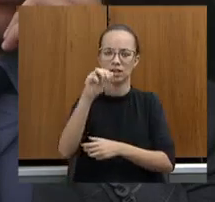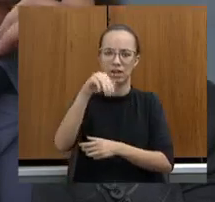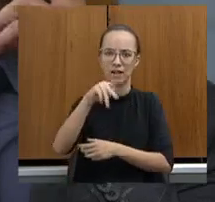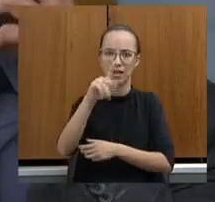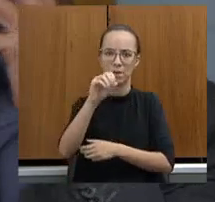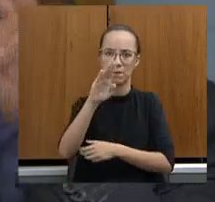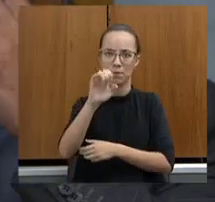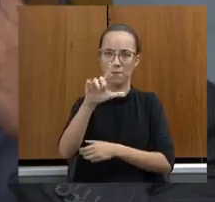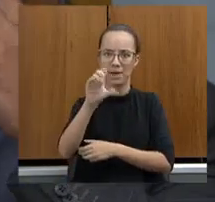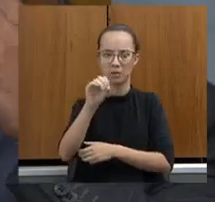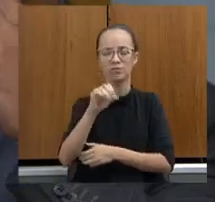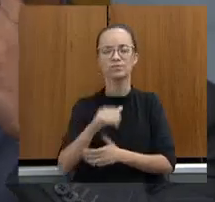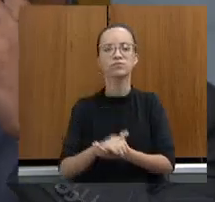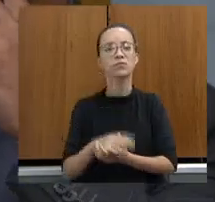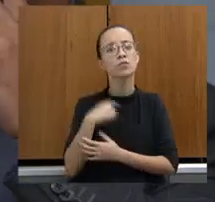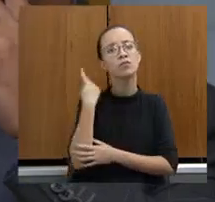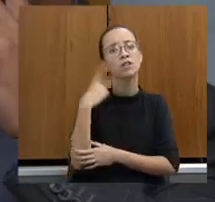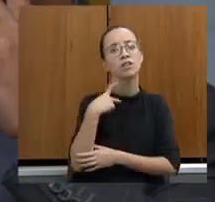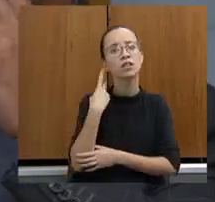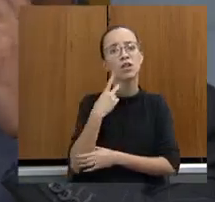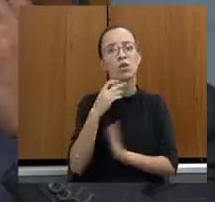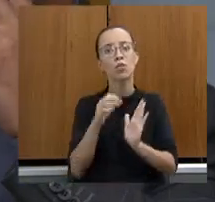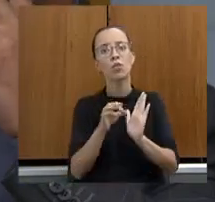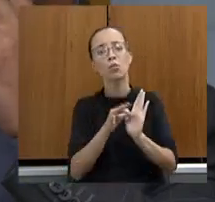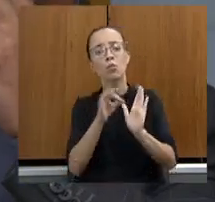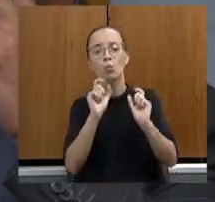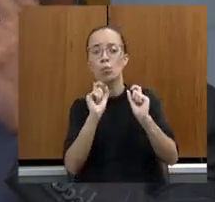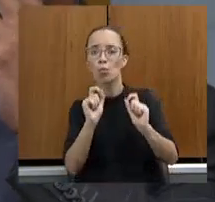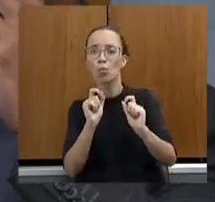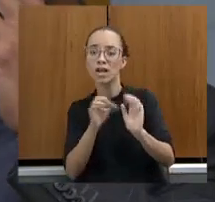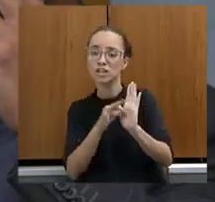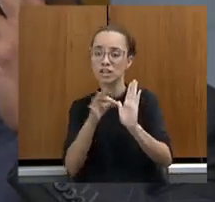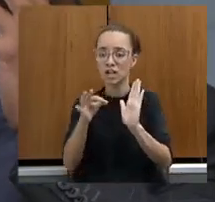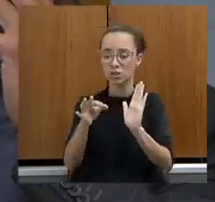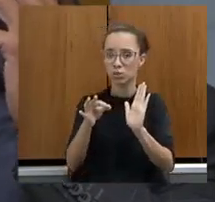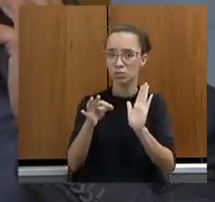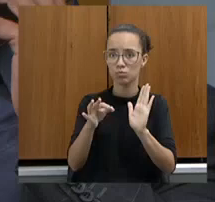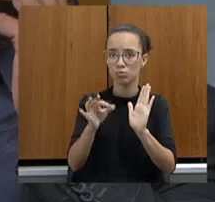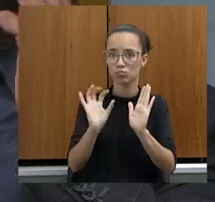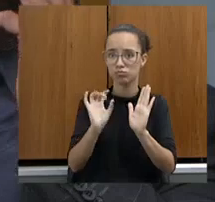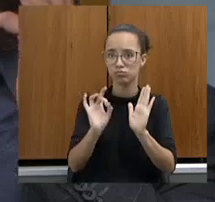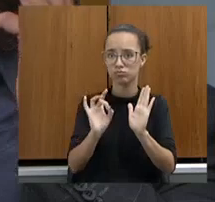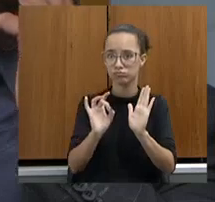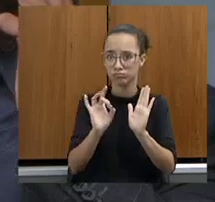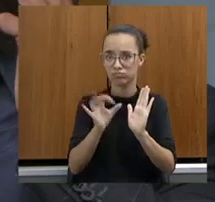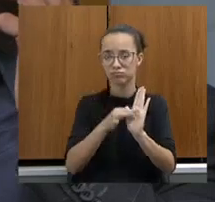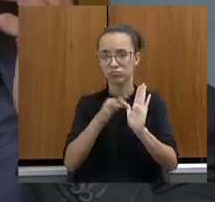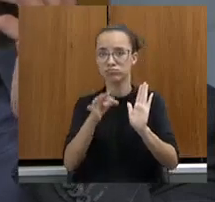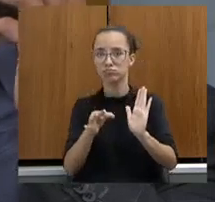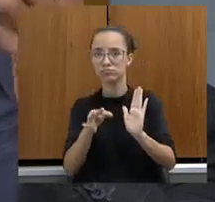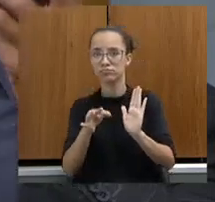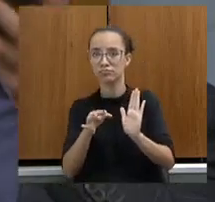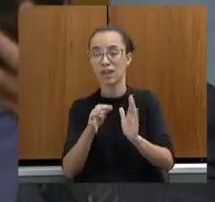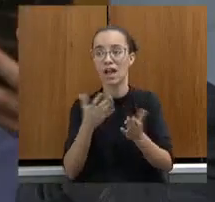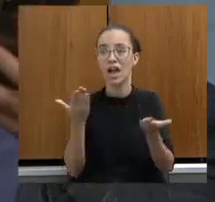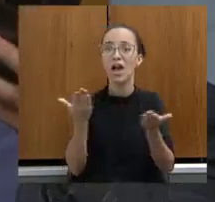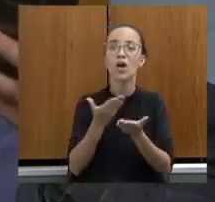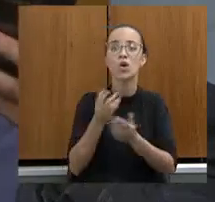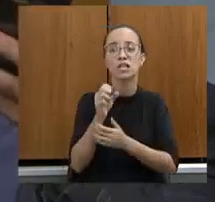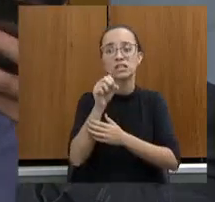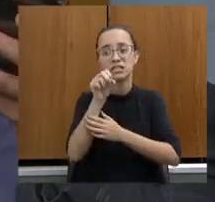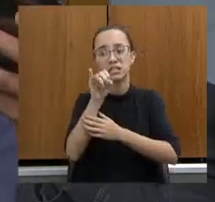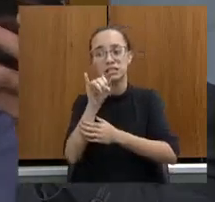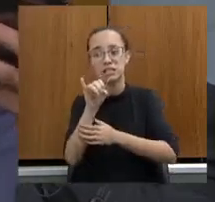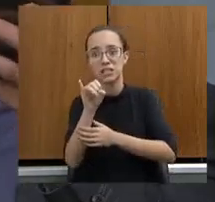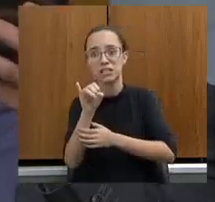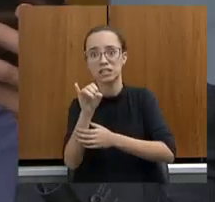tô falando ao Vereador cabe fazer as indicações e não cabe ao Vereador medi se o recurso está pronto